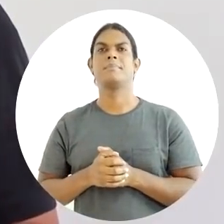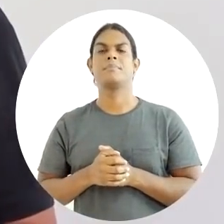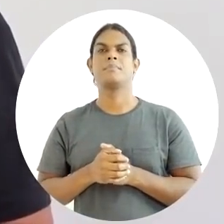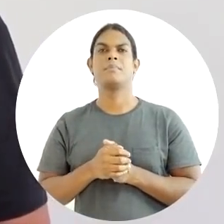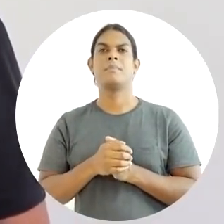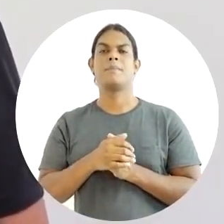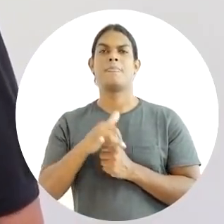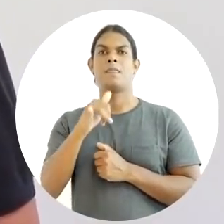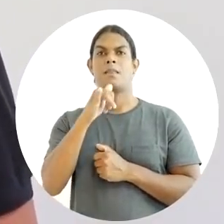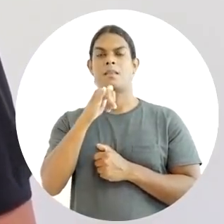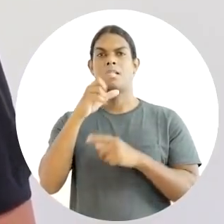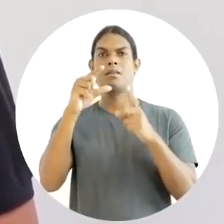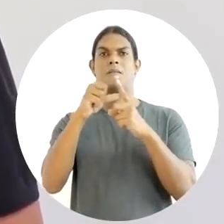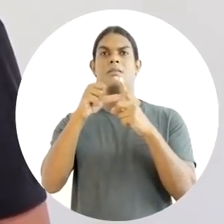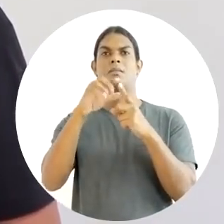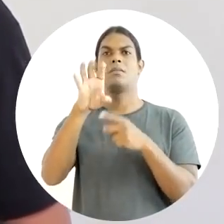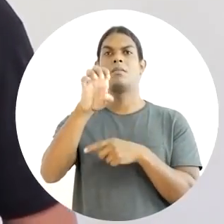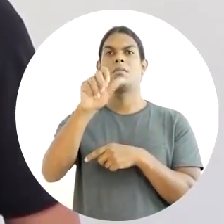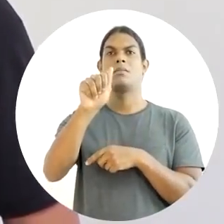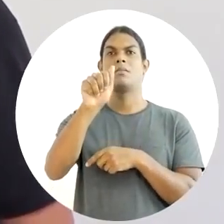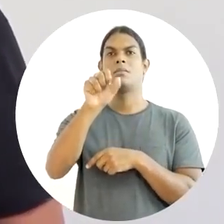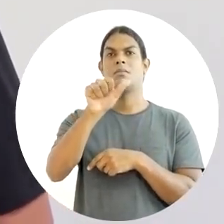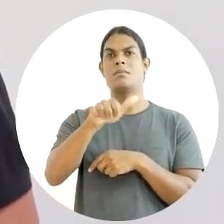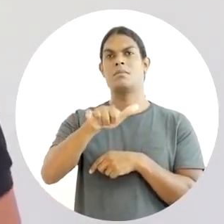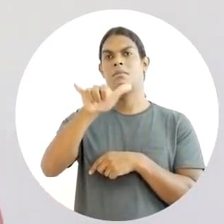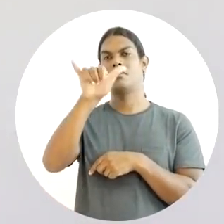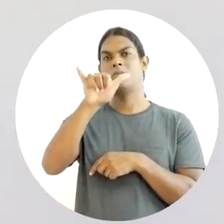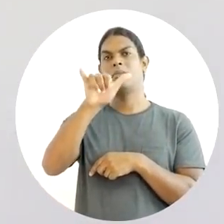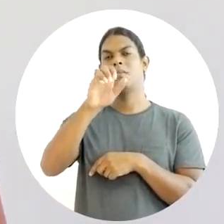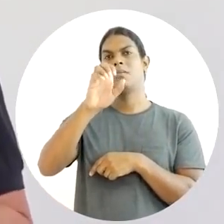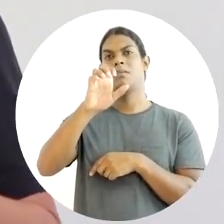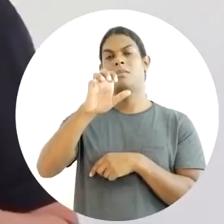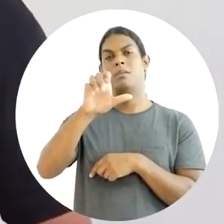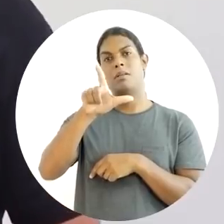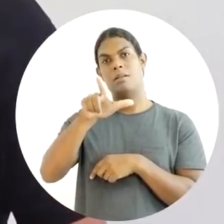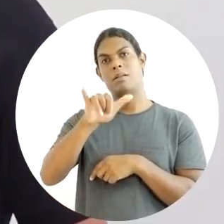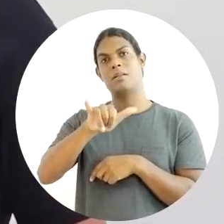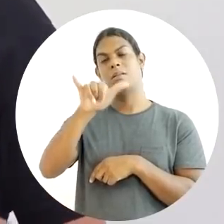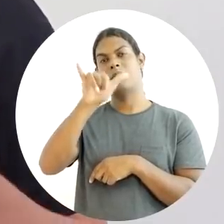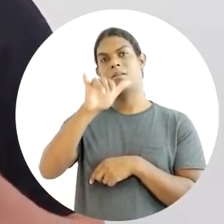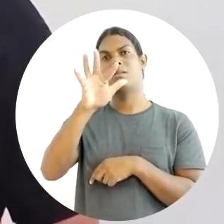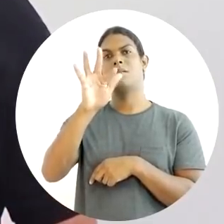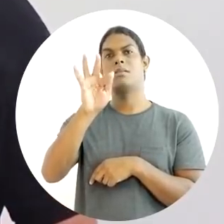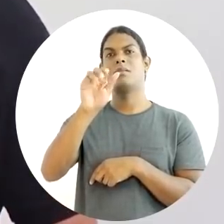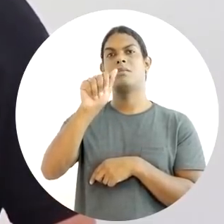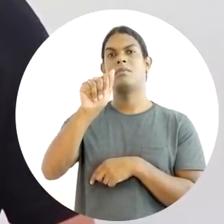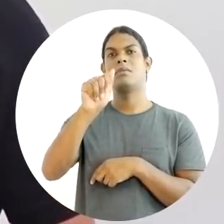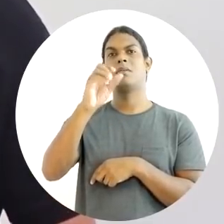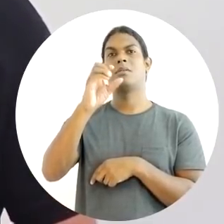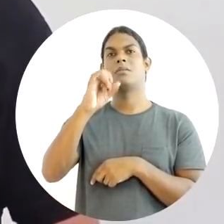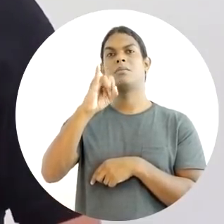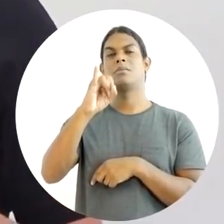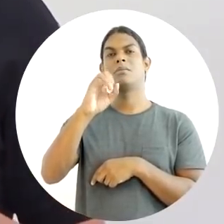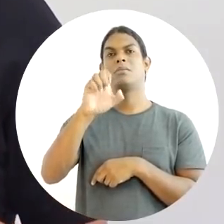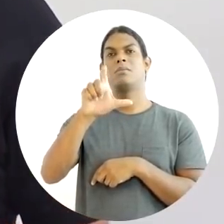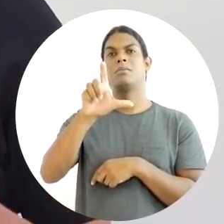fácil. Easily, facilmente. Okay? Patient, paciente.